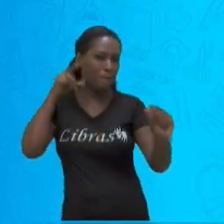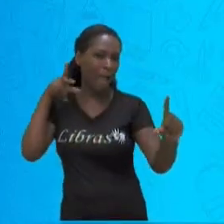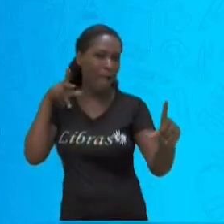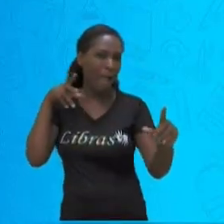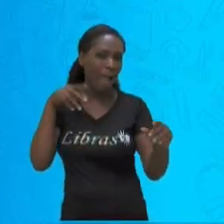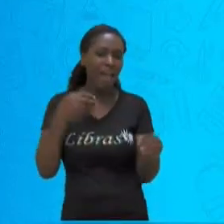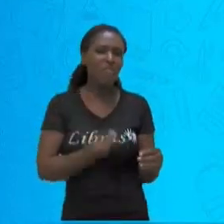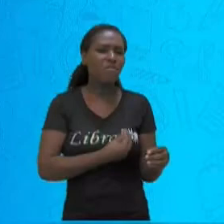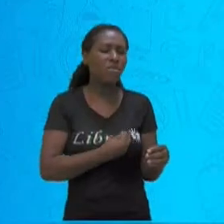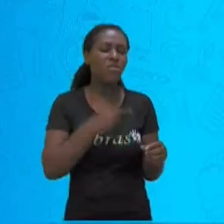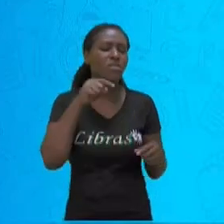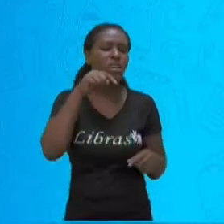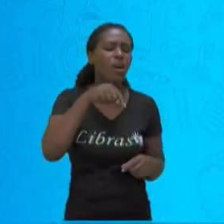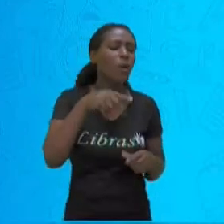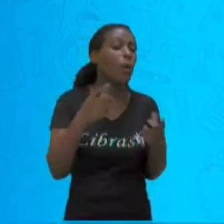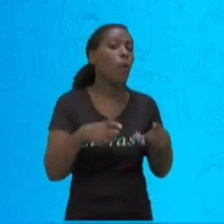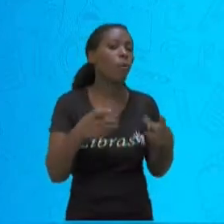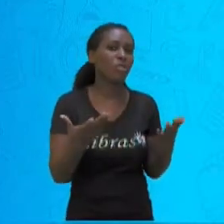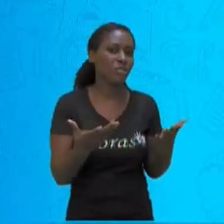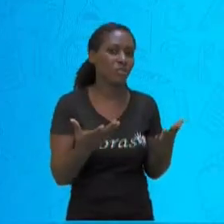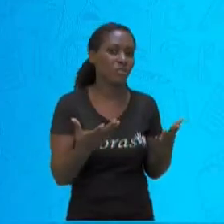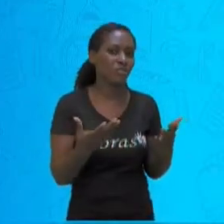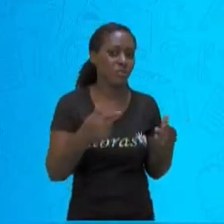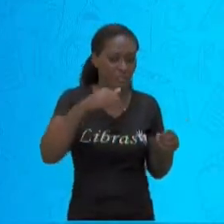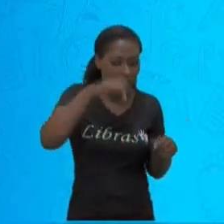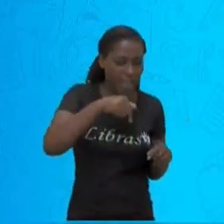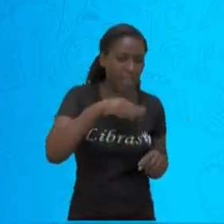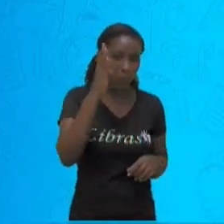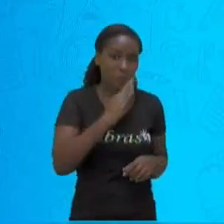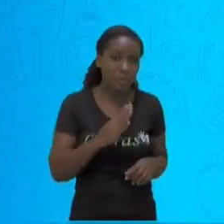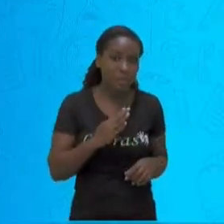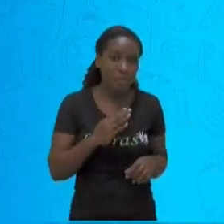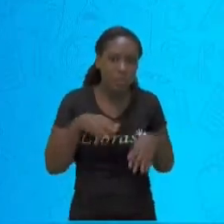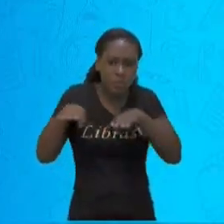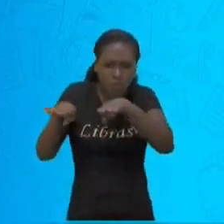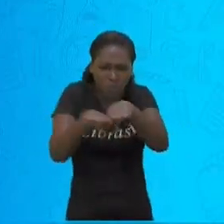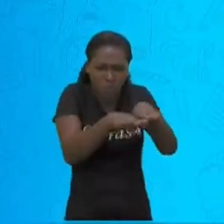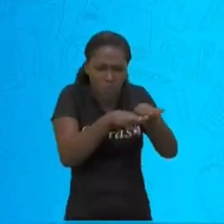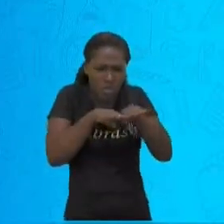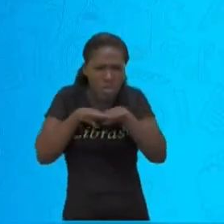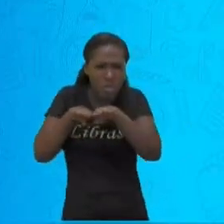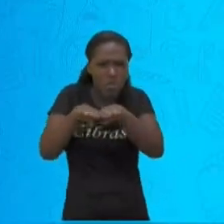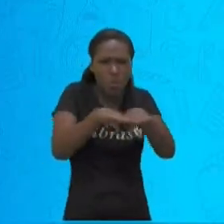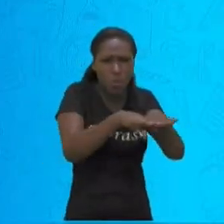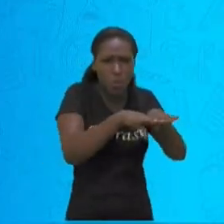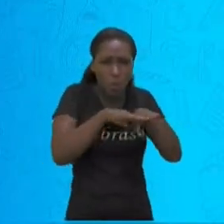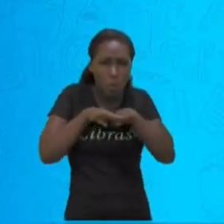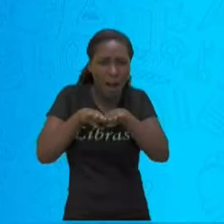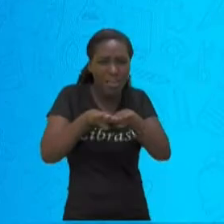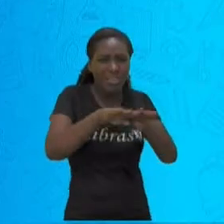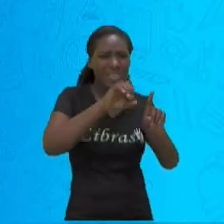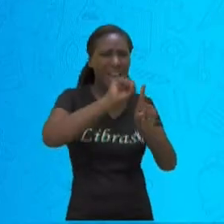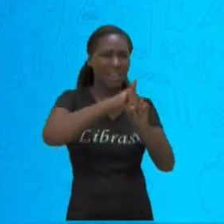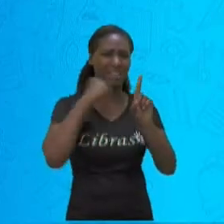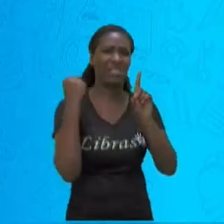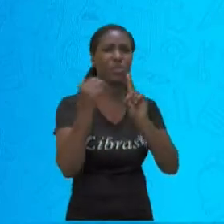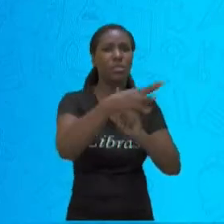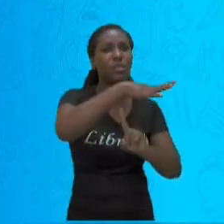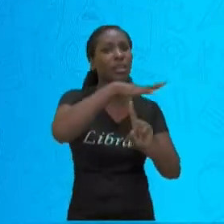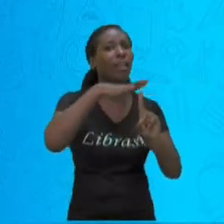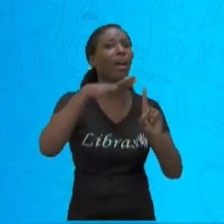igualitária de sociedade. O que, que é isso, igualitário? É uma sociedade que não busca